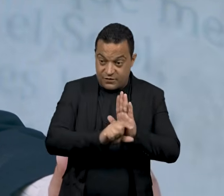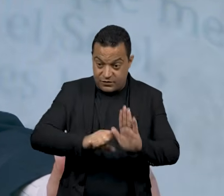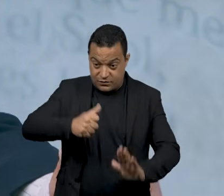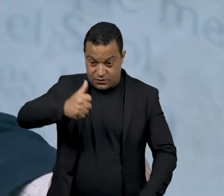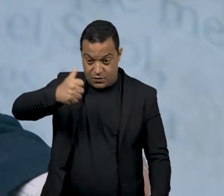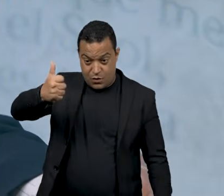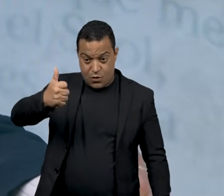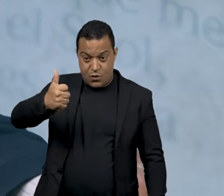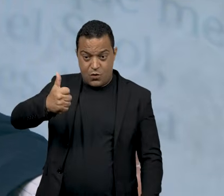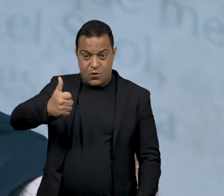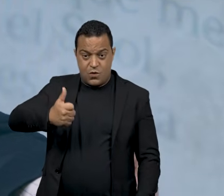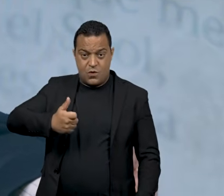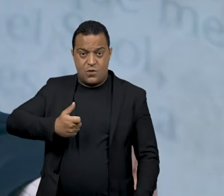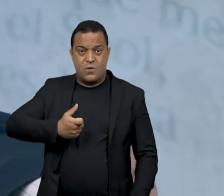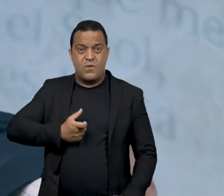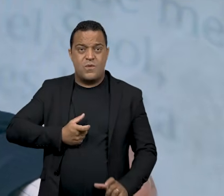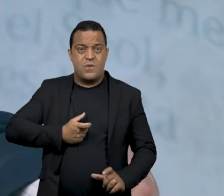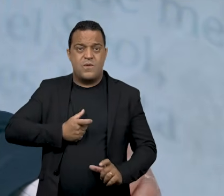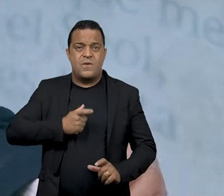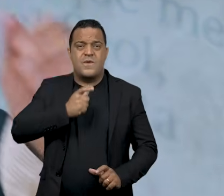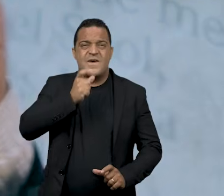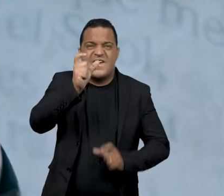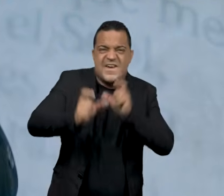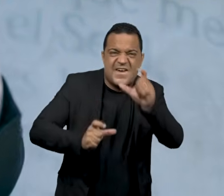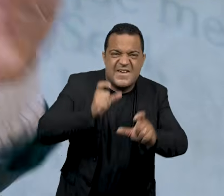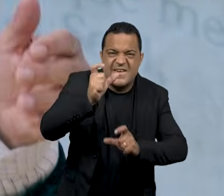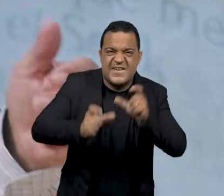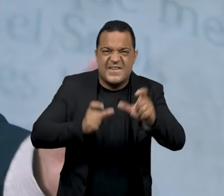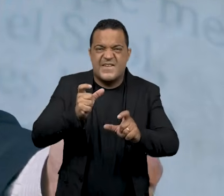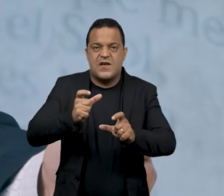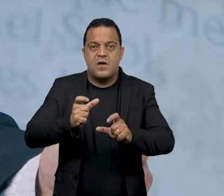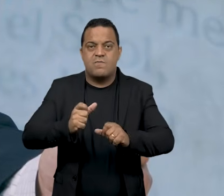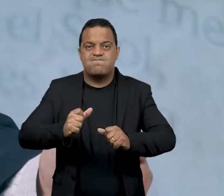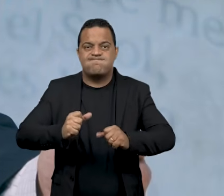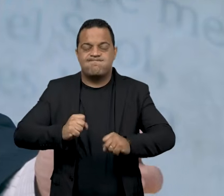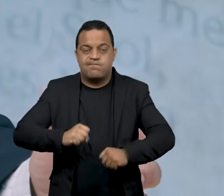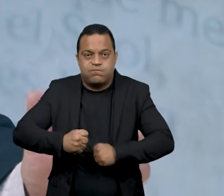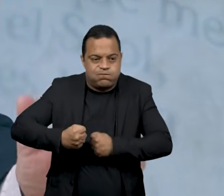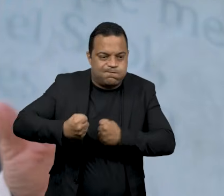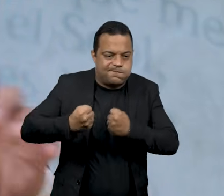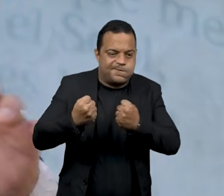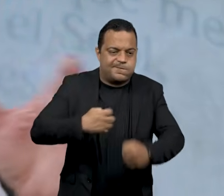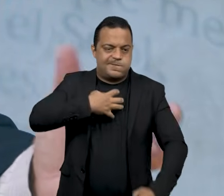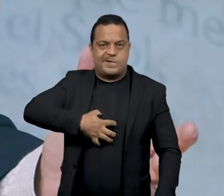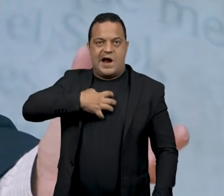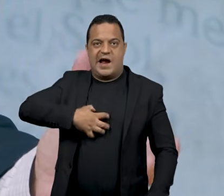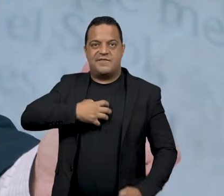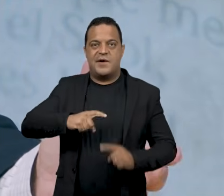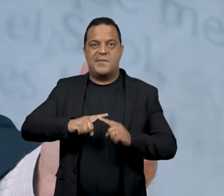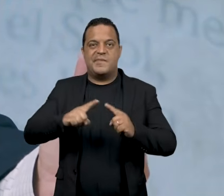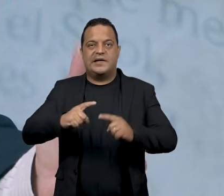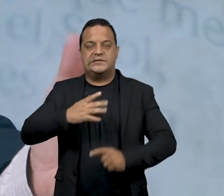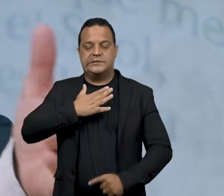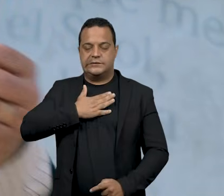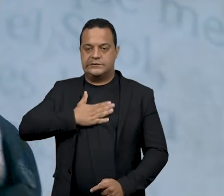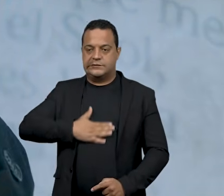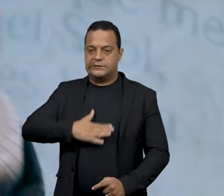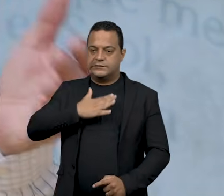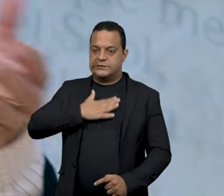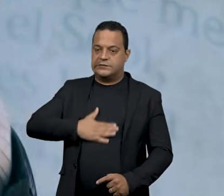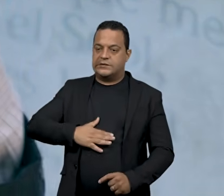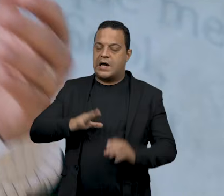que a palavra branda aplaca o furor, mas a palavra dura suscita a ira. E nós falamos sobre a sabedoria